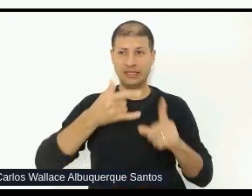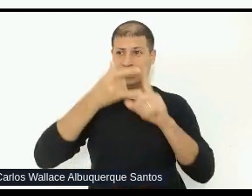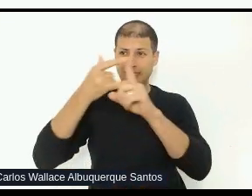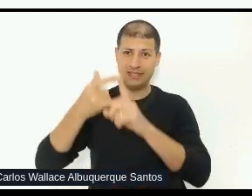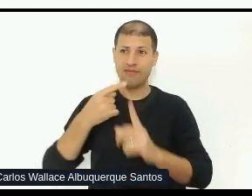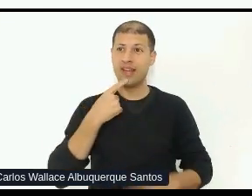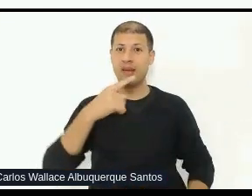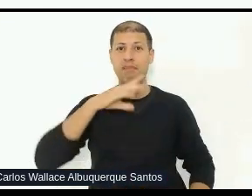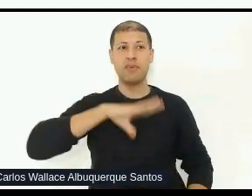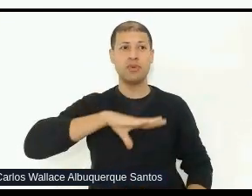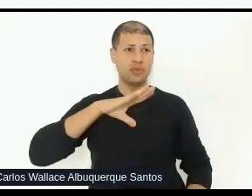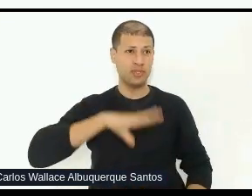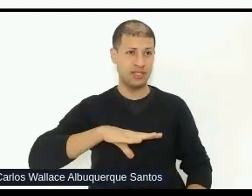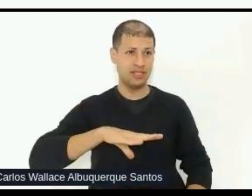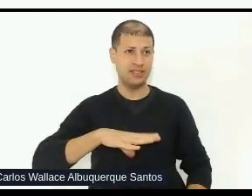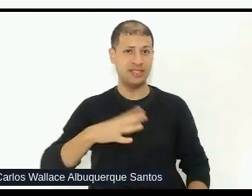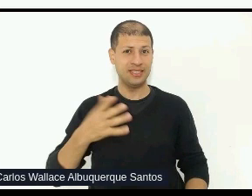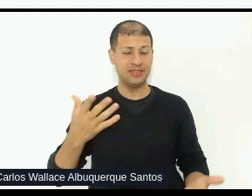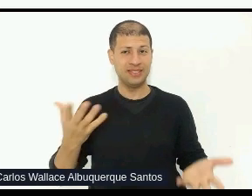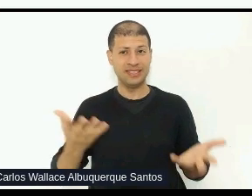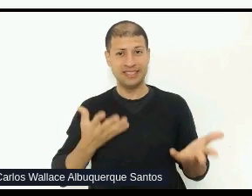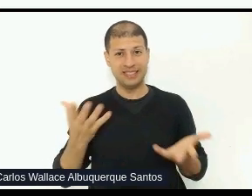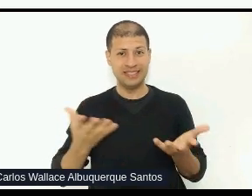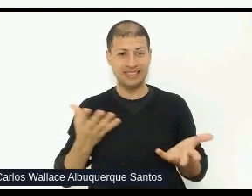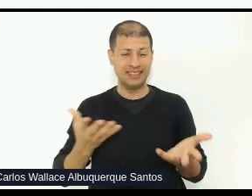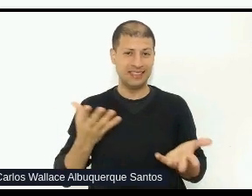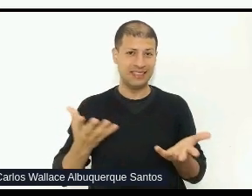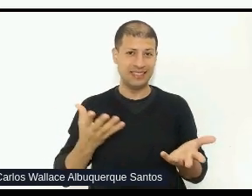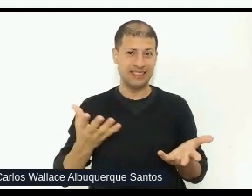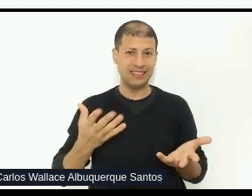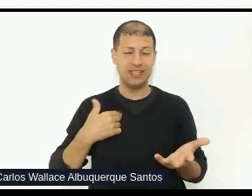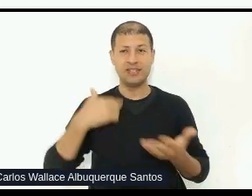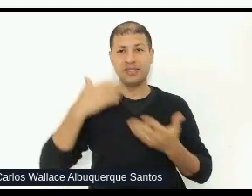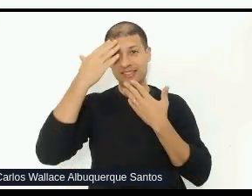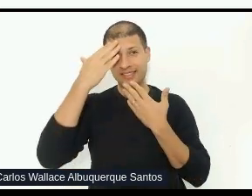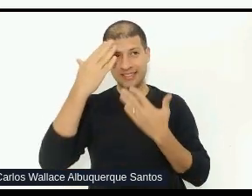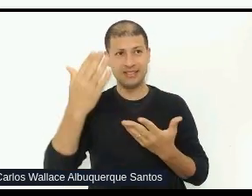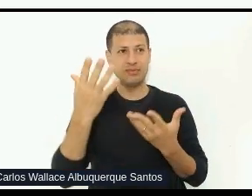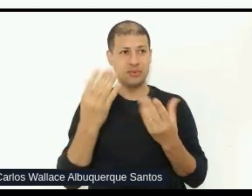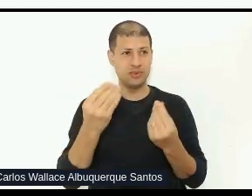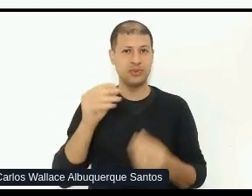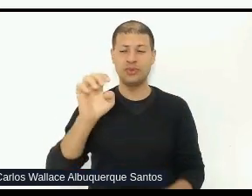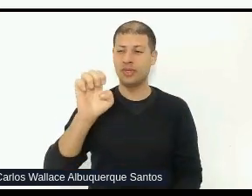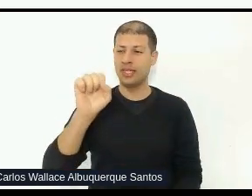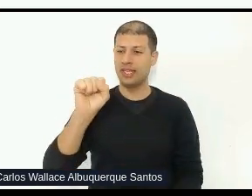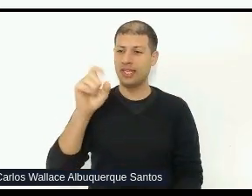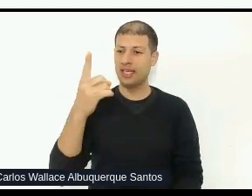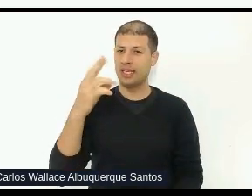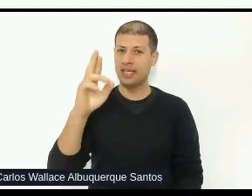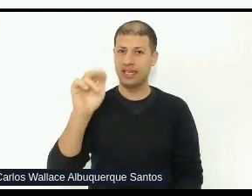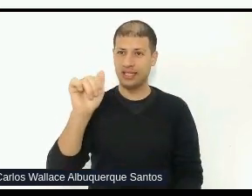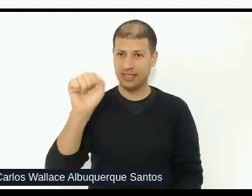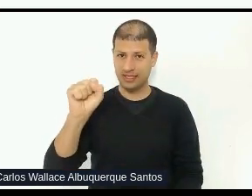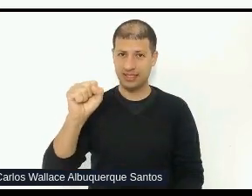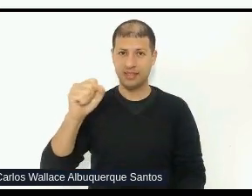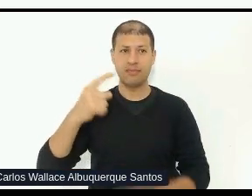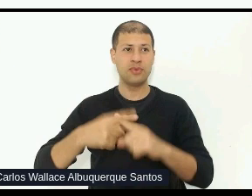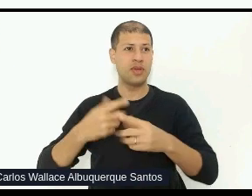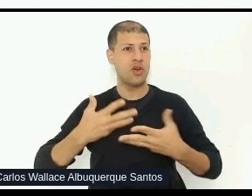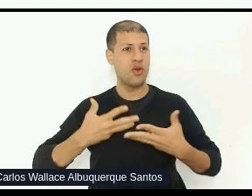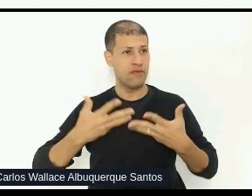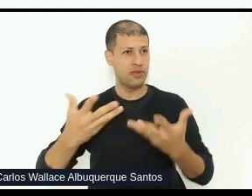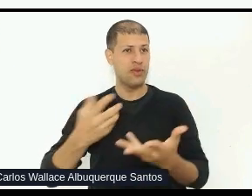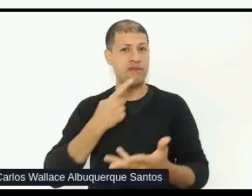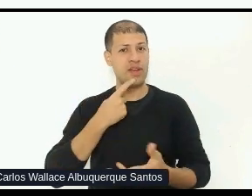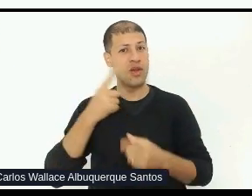português. Então, estou muito grata ao Esdras por me ter convidado para falar com